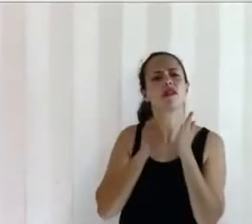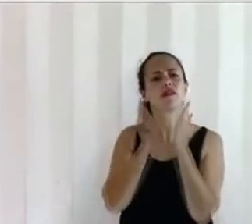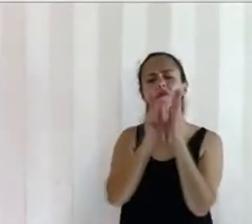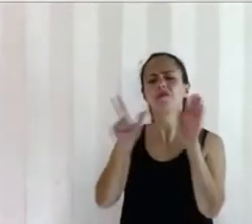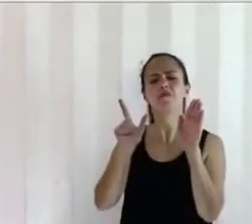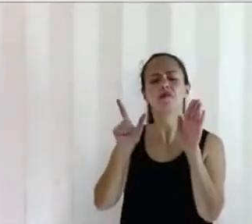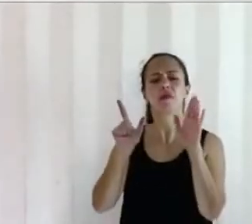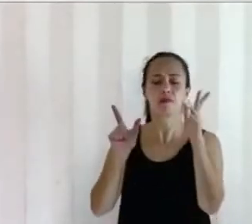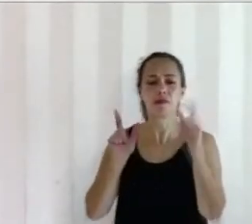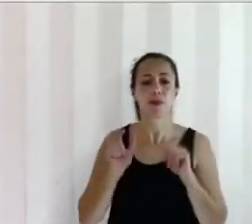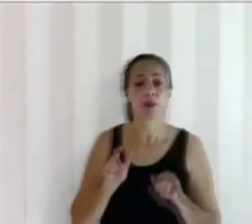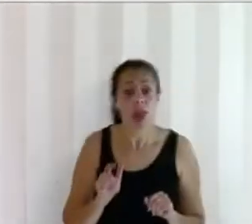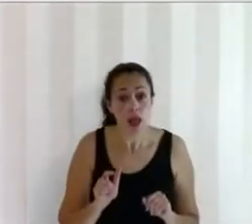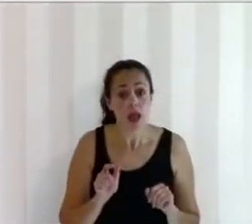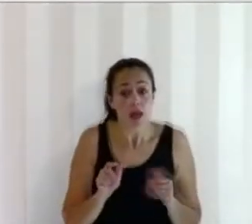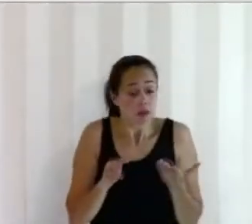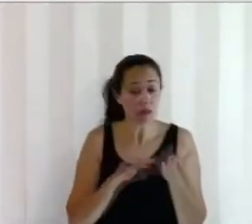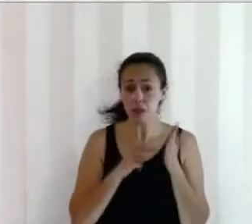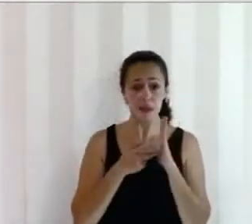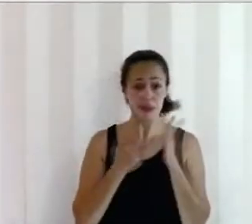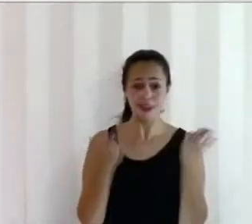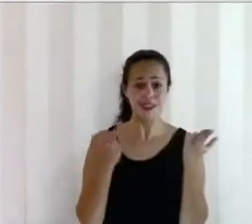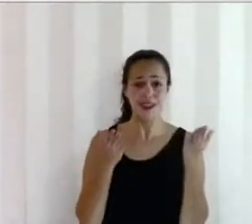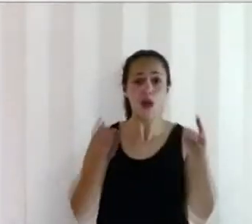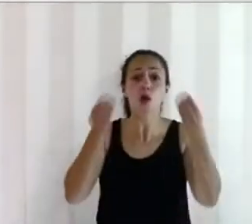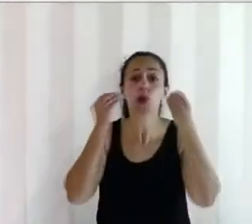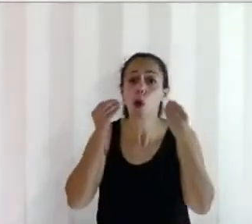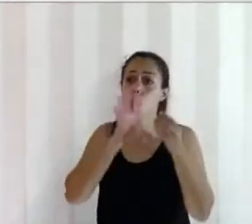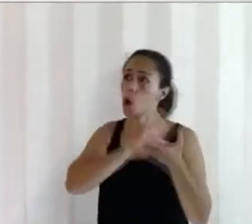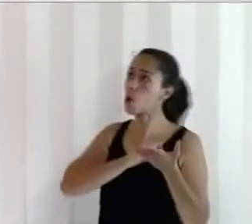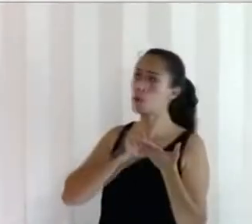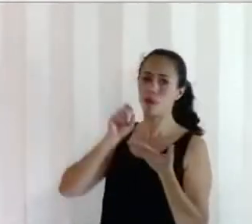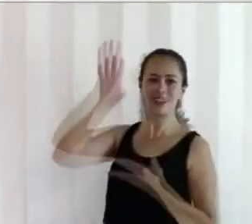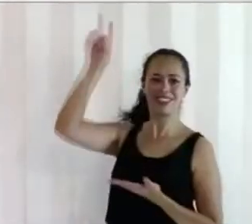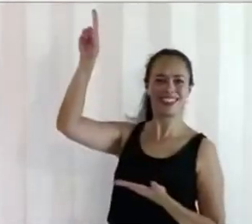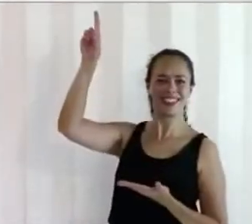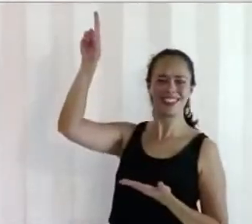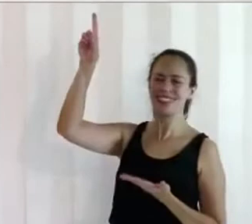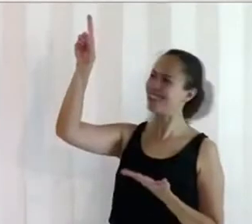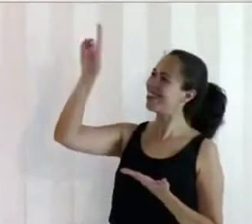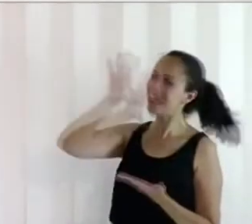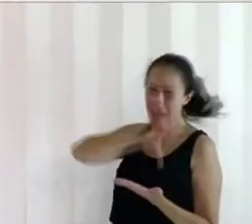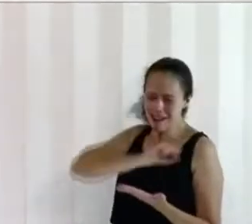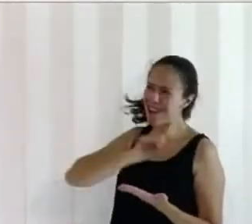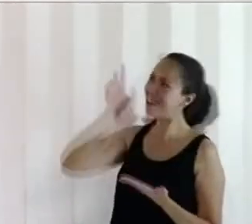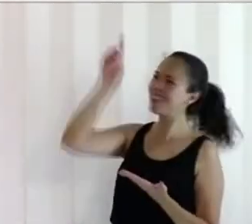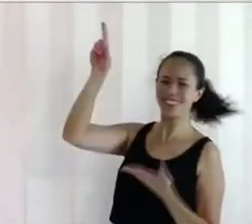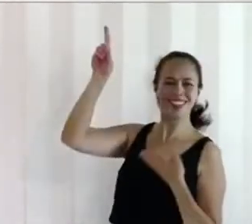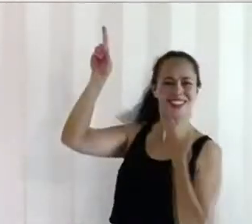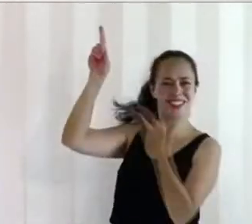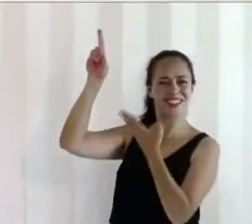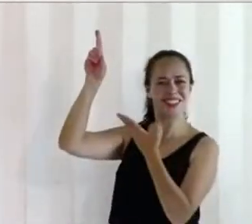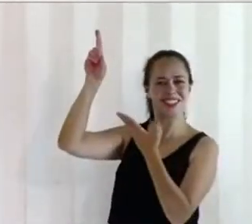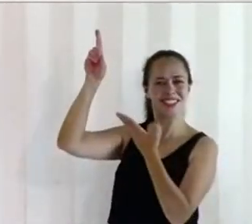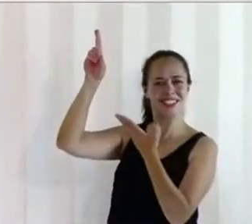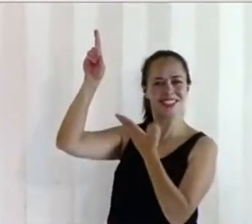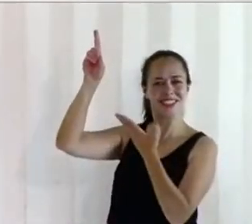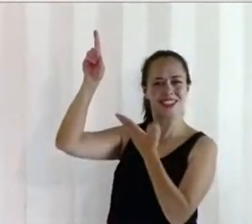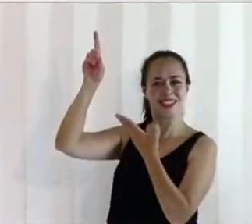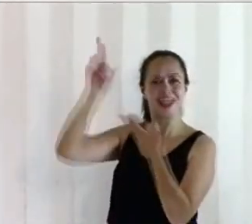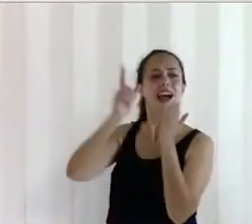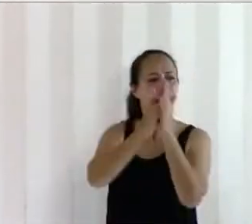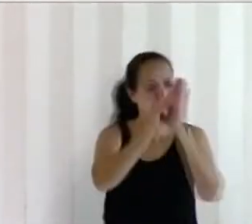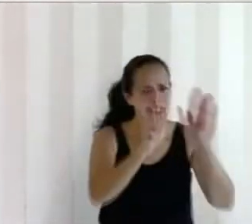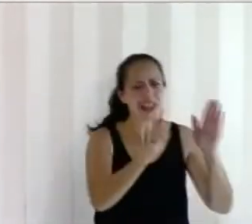como a nós mesmos e a nós mesmos, como o próprio mandamento diz. Eu quero concluir então, depois de explicar o que não